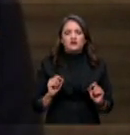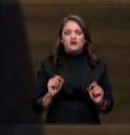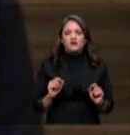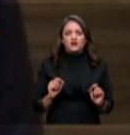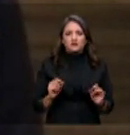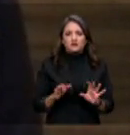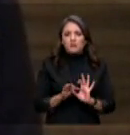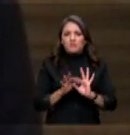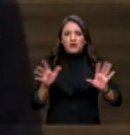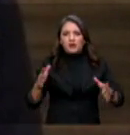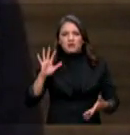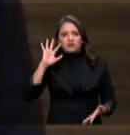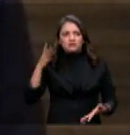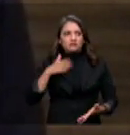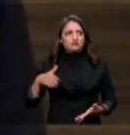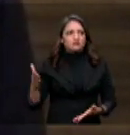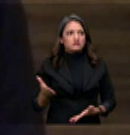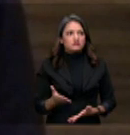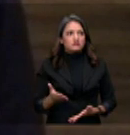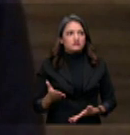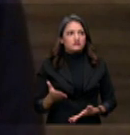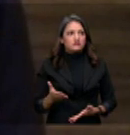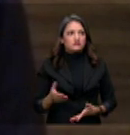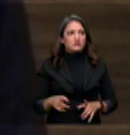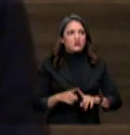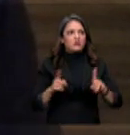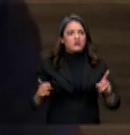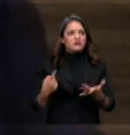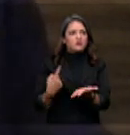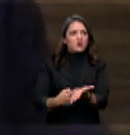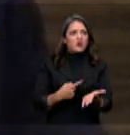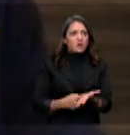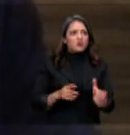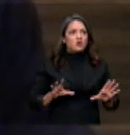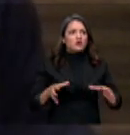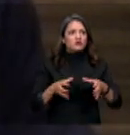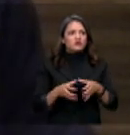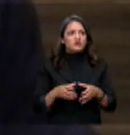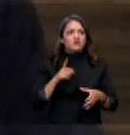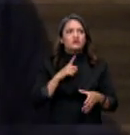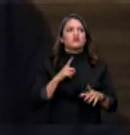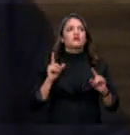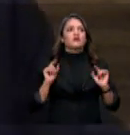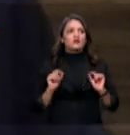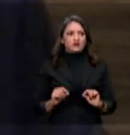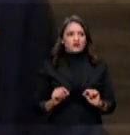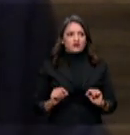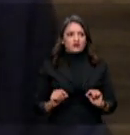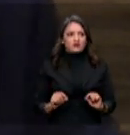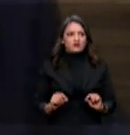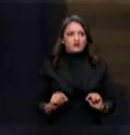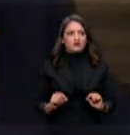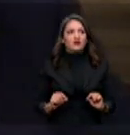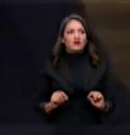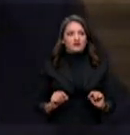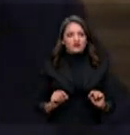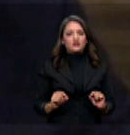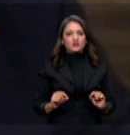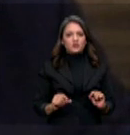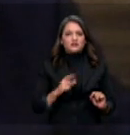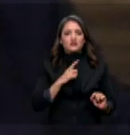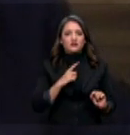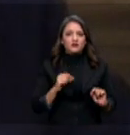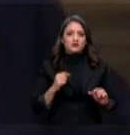tenha sido isso que o acordo coletivo tenha desejado. De modo, presidente, que eu acho que está correta e